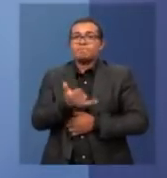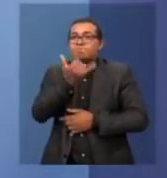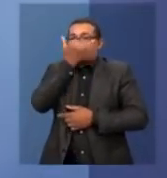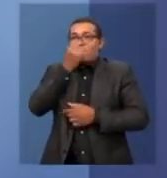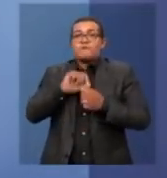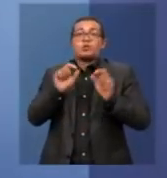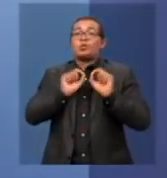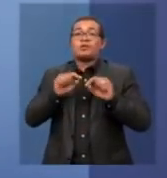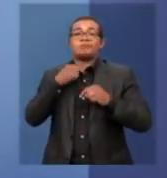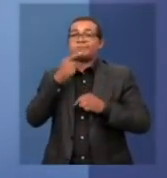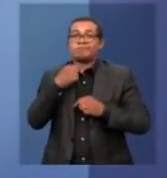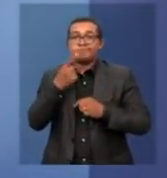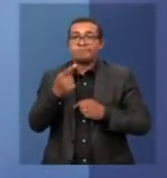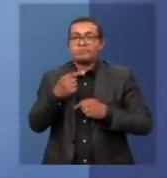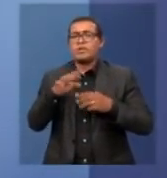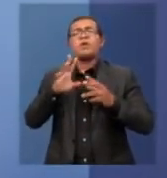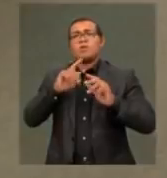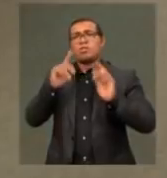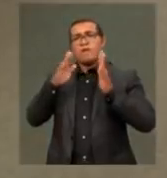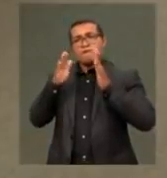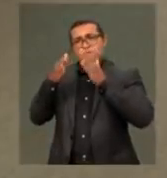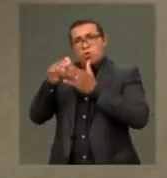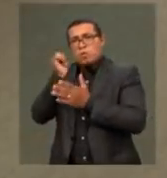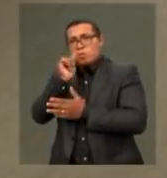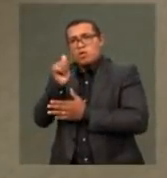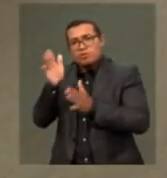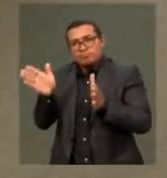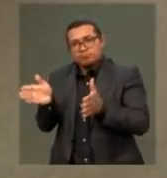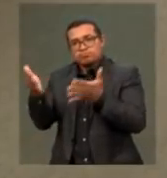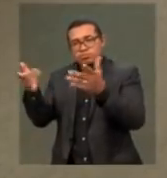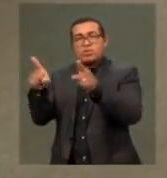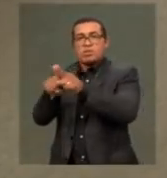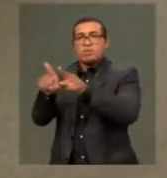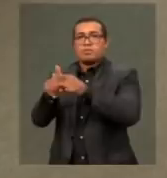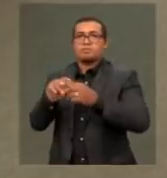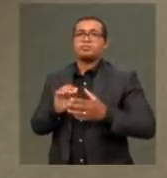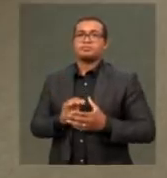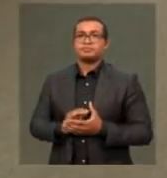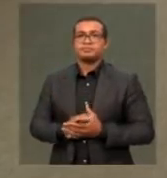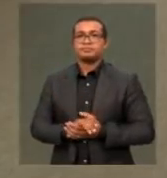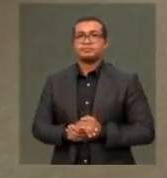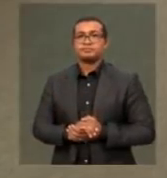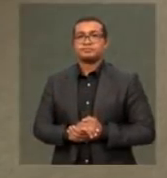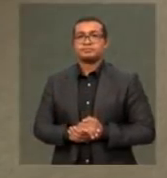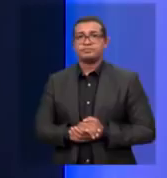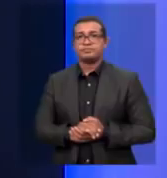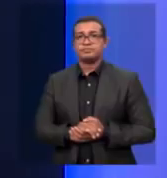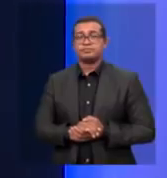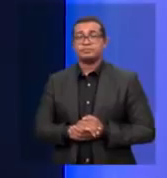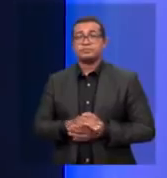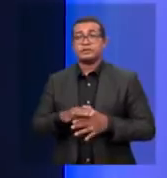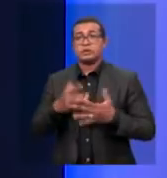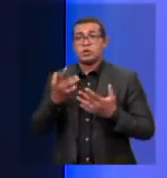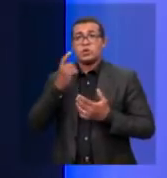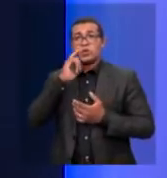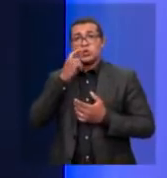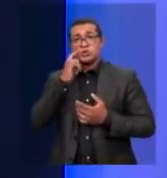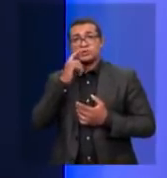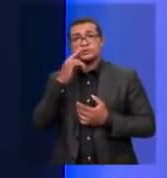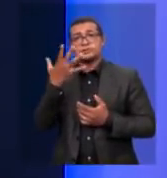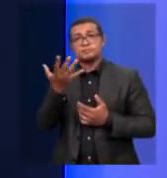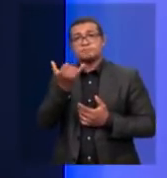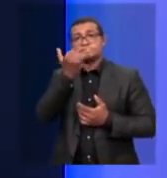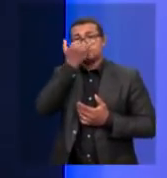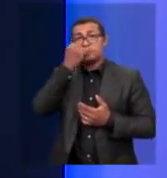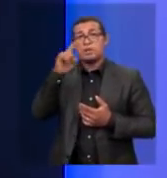generalizado não tem um olhar atento à questão da mulher candidata é infelizmente depois